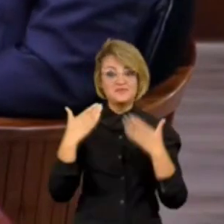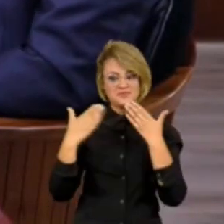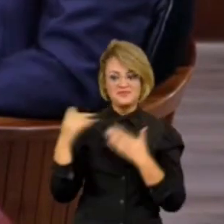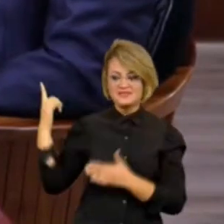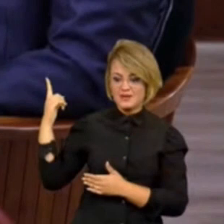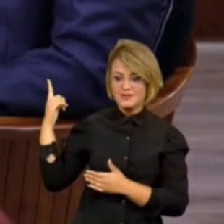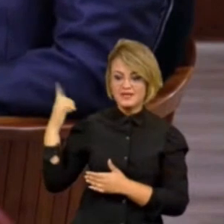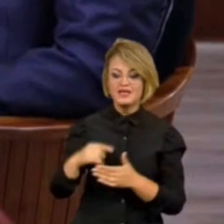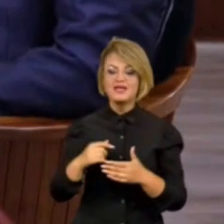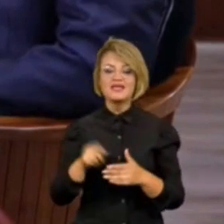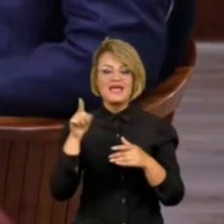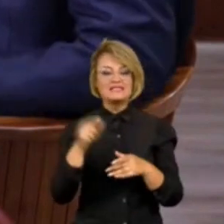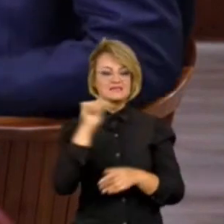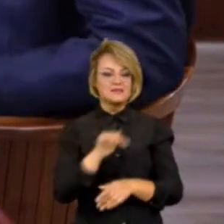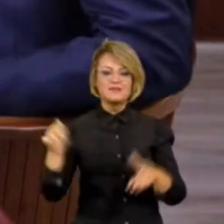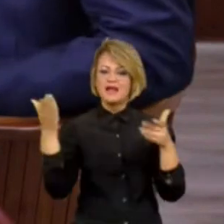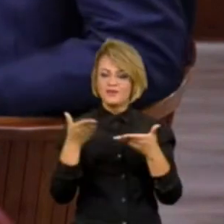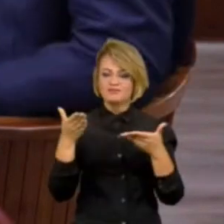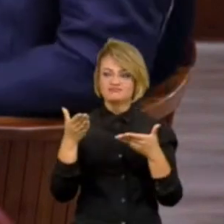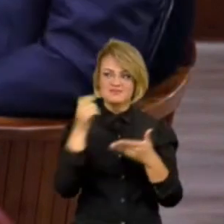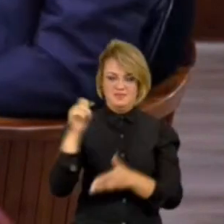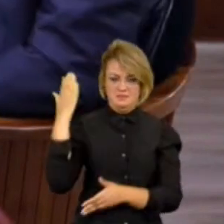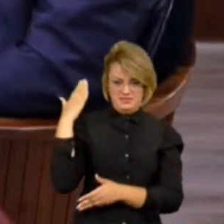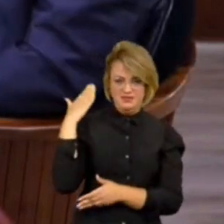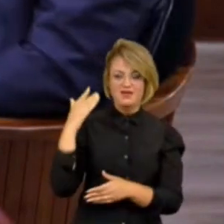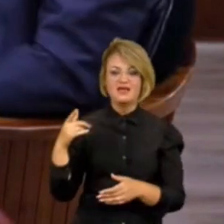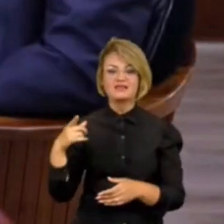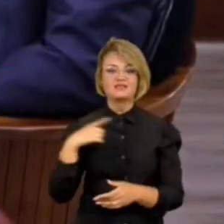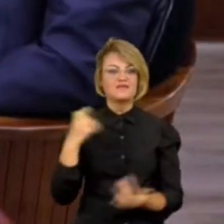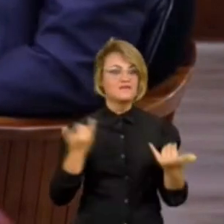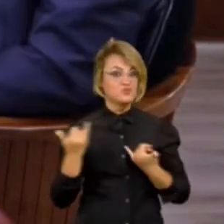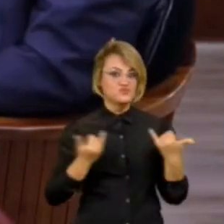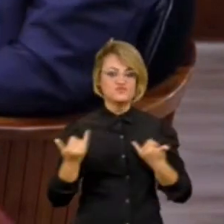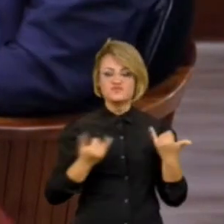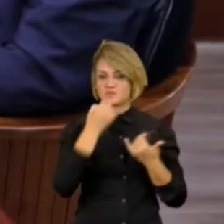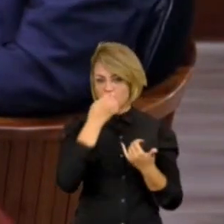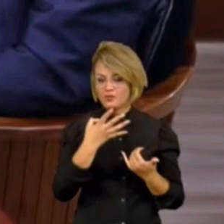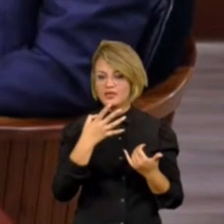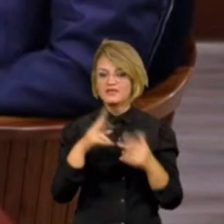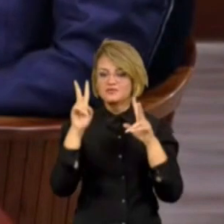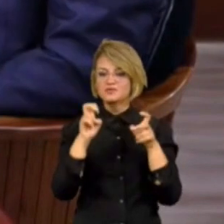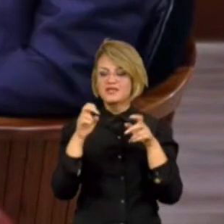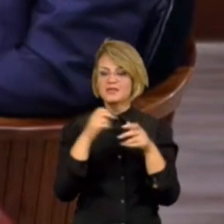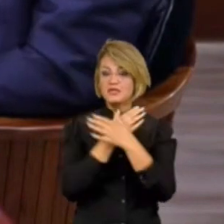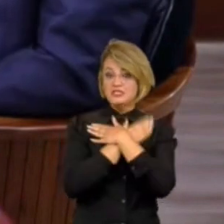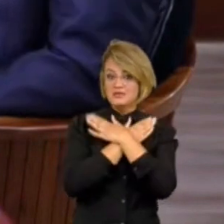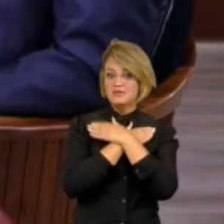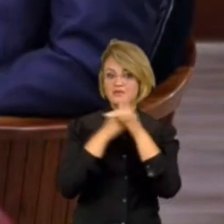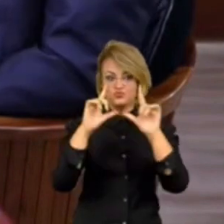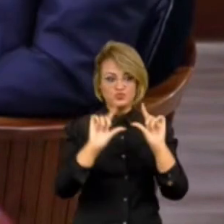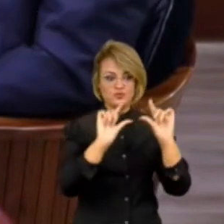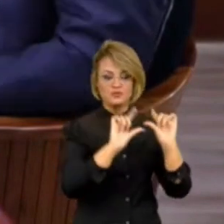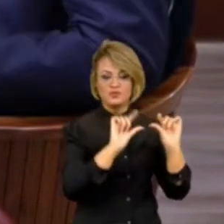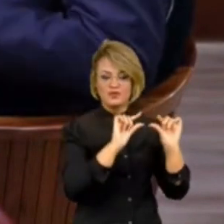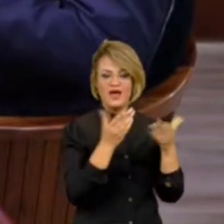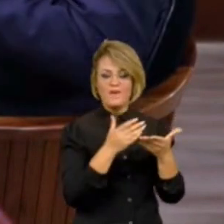semana passada a gente teve notícias muito boas, quer dizer, a questão do desemprego caindo para menos de 8%, pela primeira vez